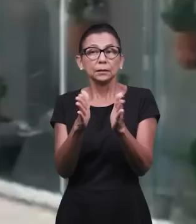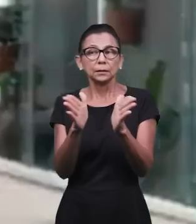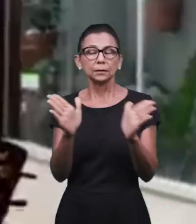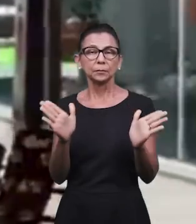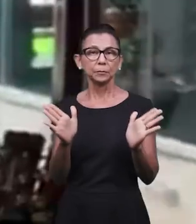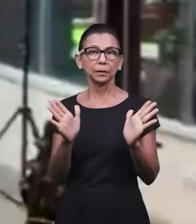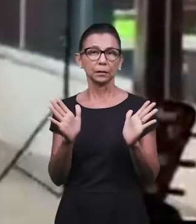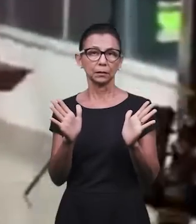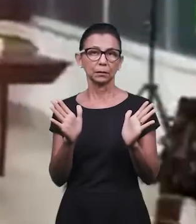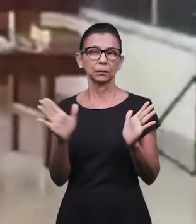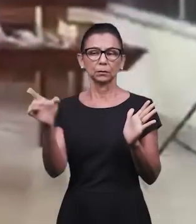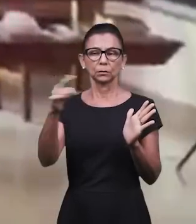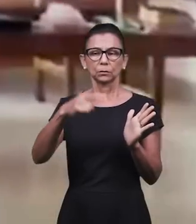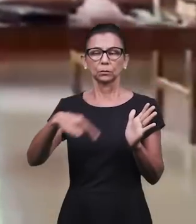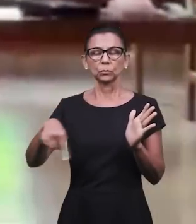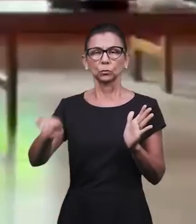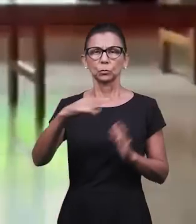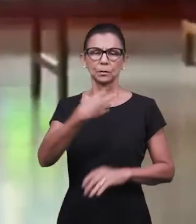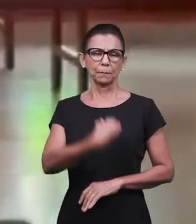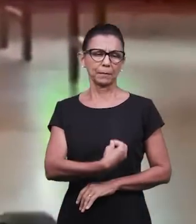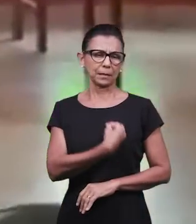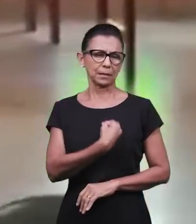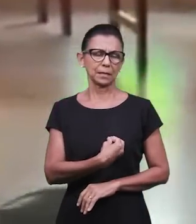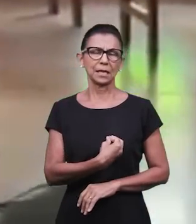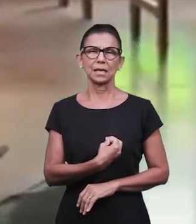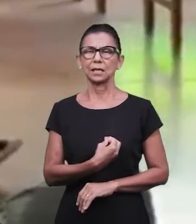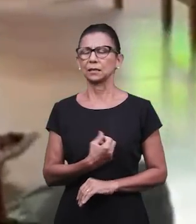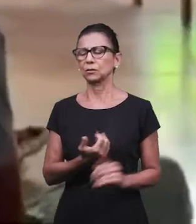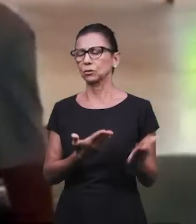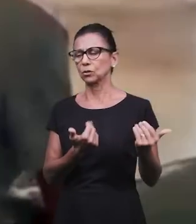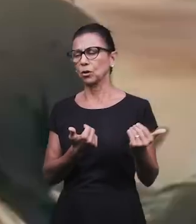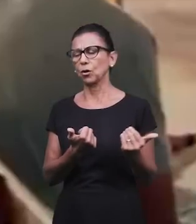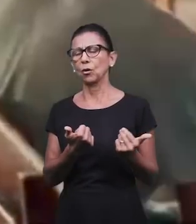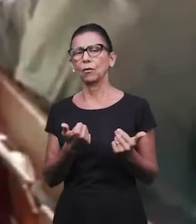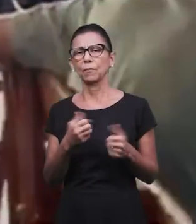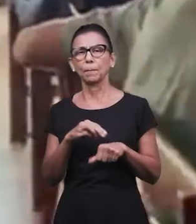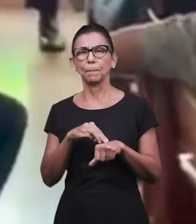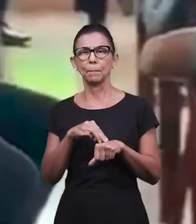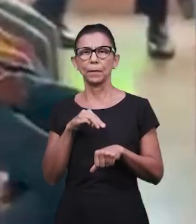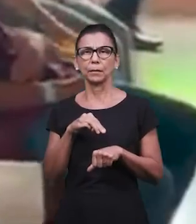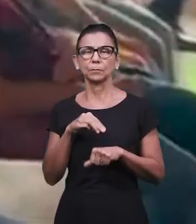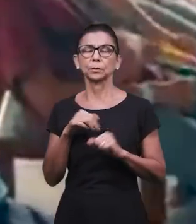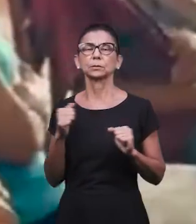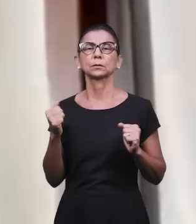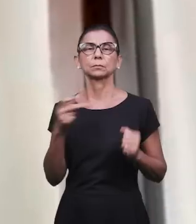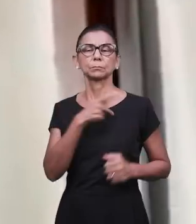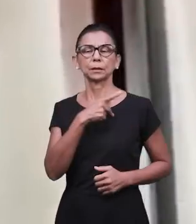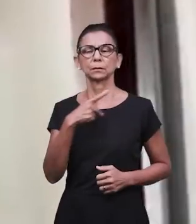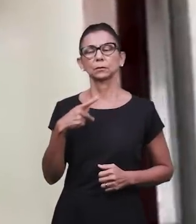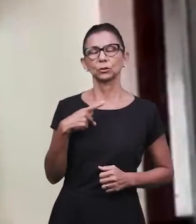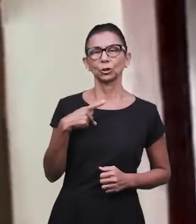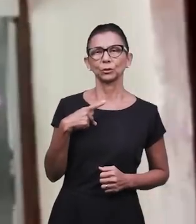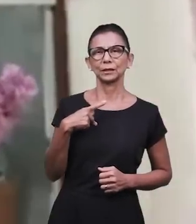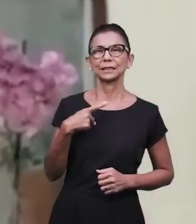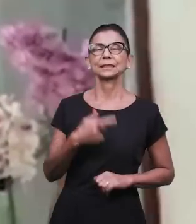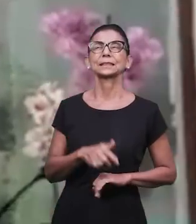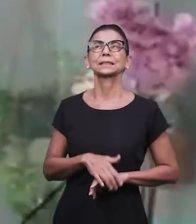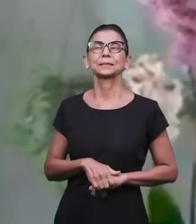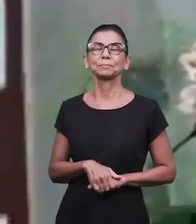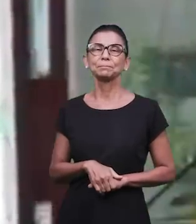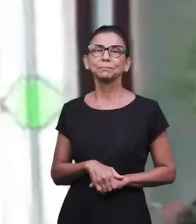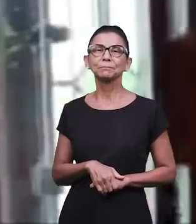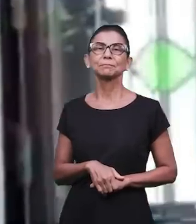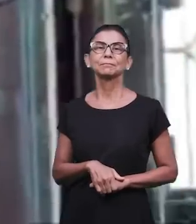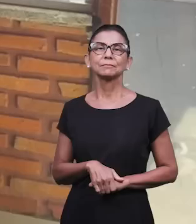principiantes, onde todos participaram, jovens, membros, pastores, todos estavam ali envolvidos, ouvindo mais